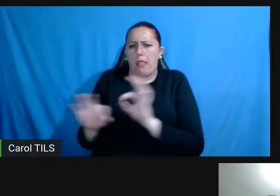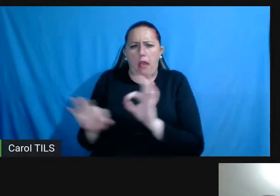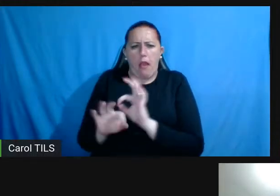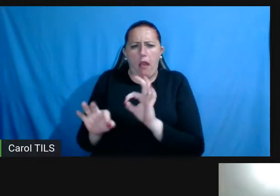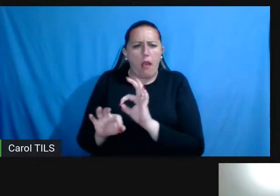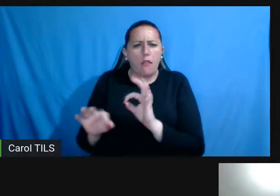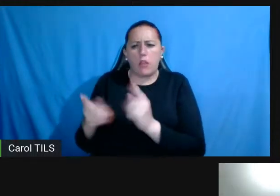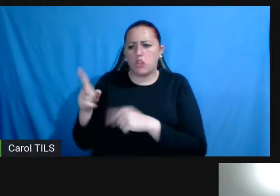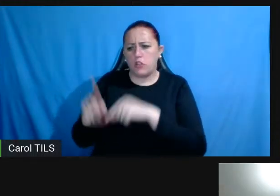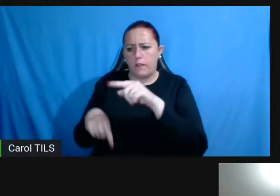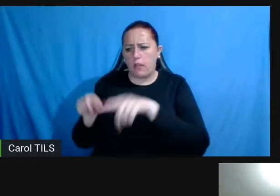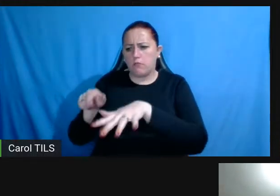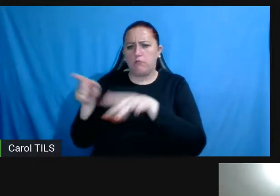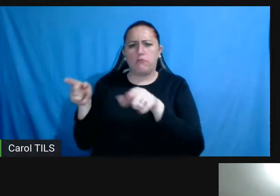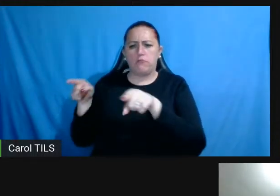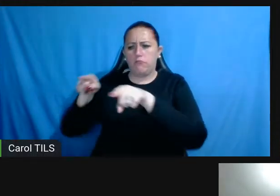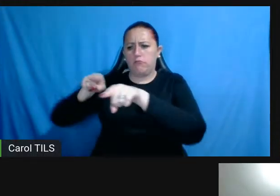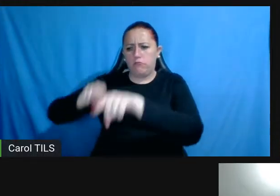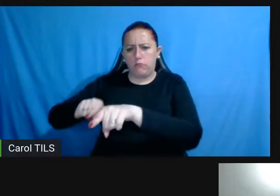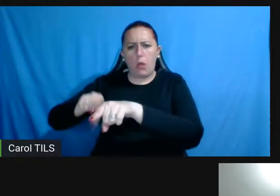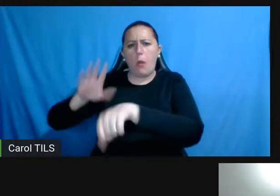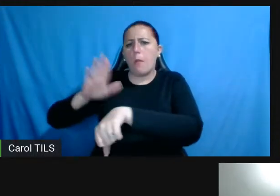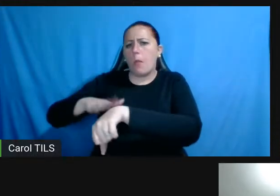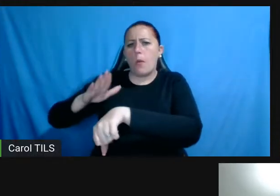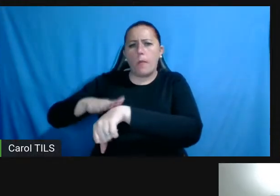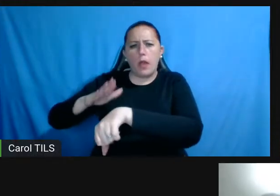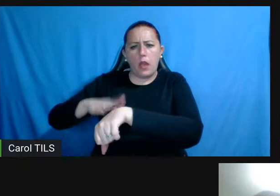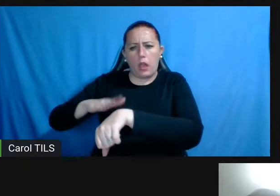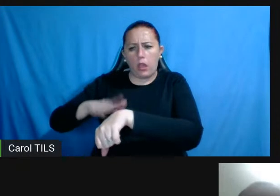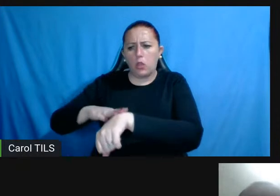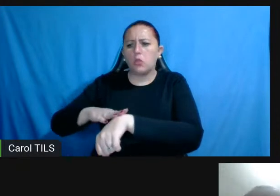poderão fazer no momento, e claro, os prazos